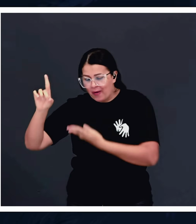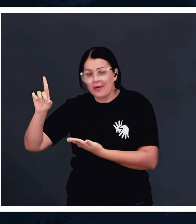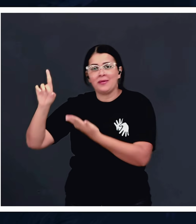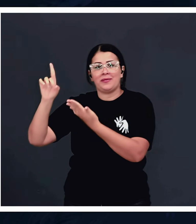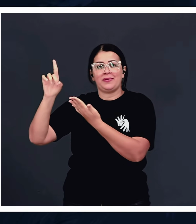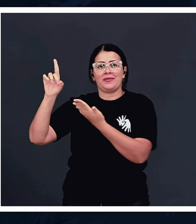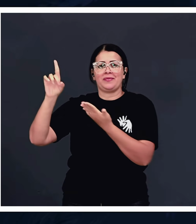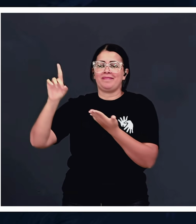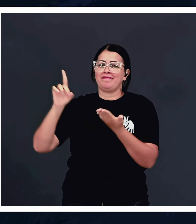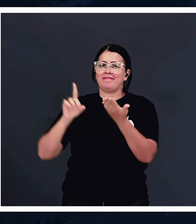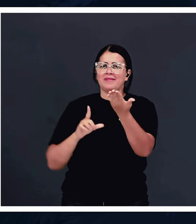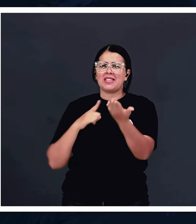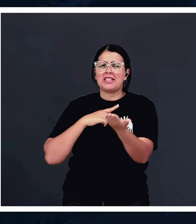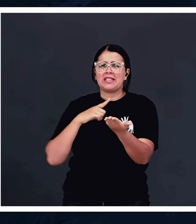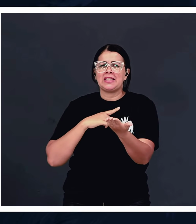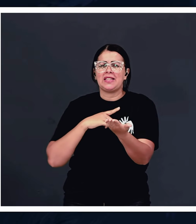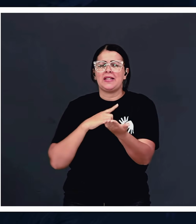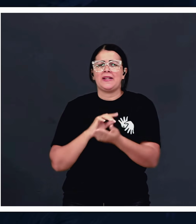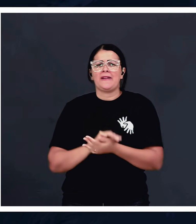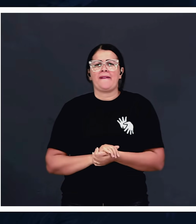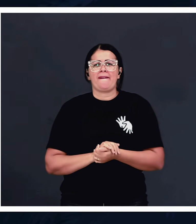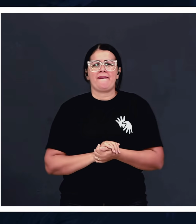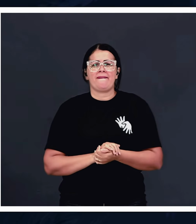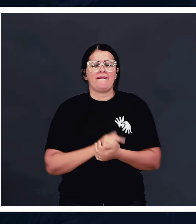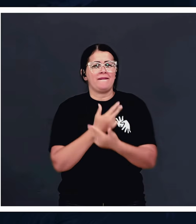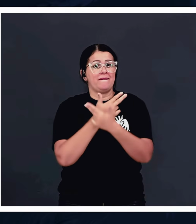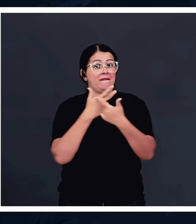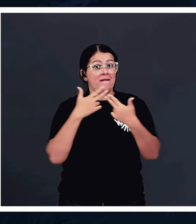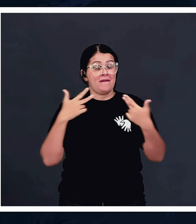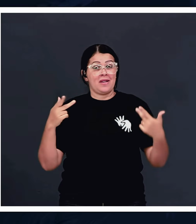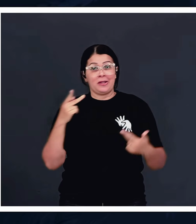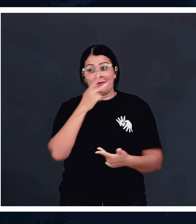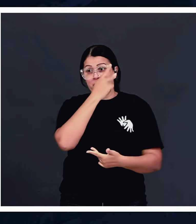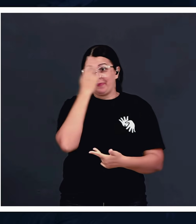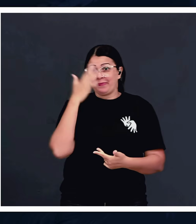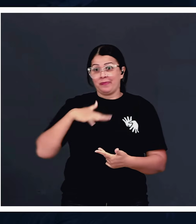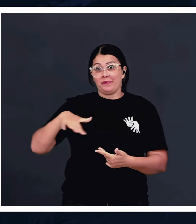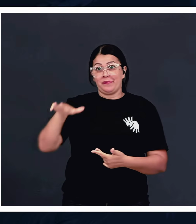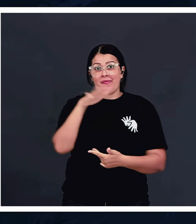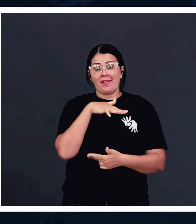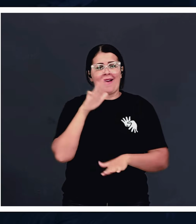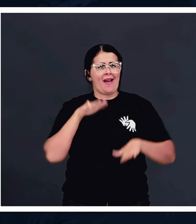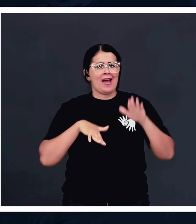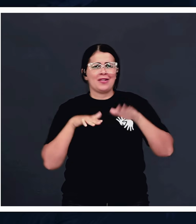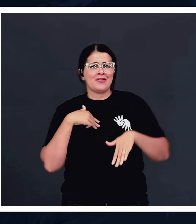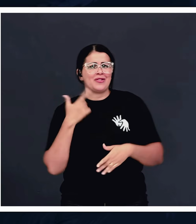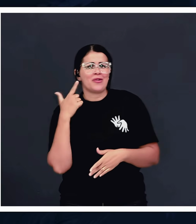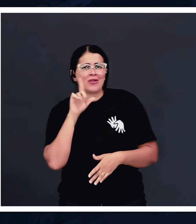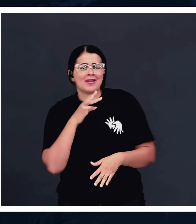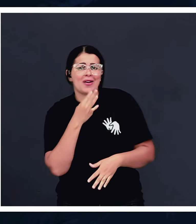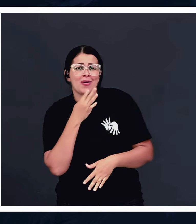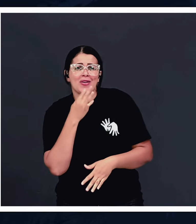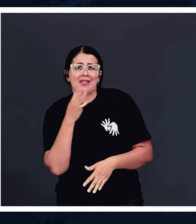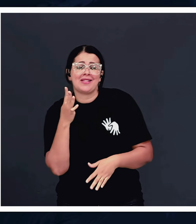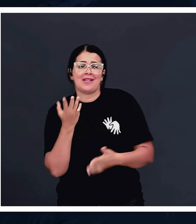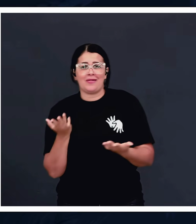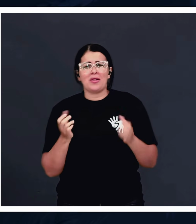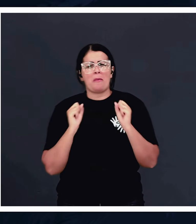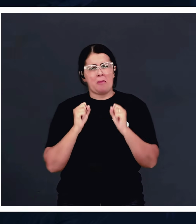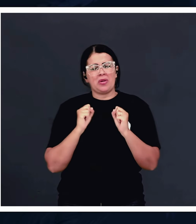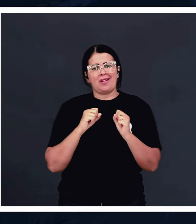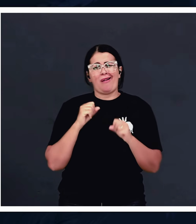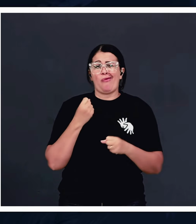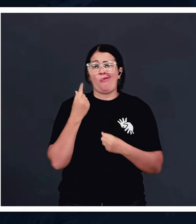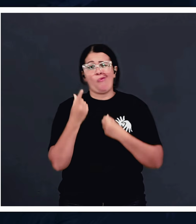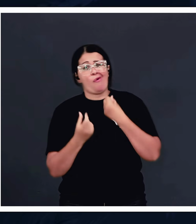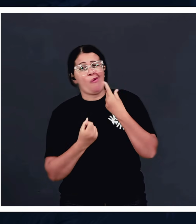você tem centenas de pessoas aqui que às vezes você não consegue conhecer. Você pode até conhecer uma